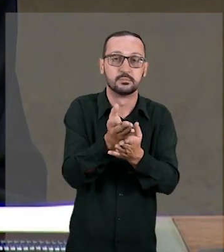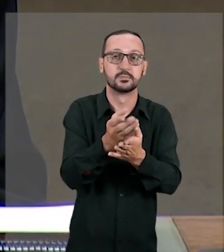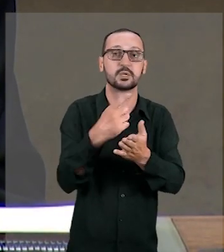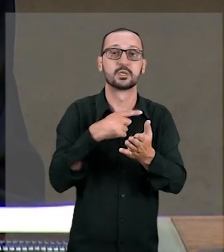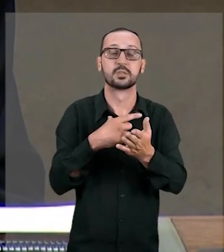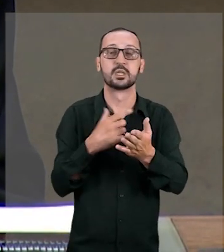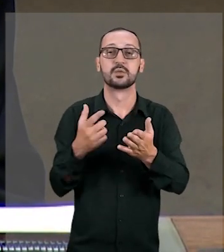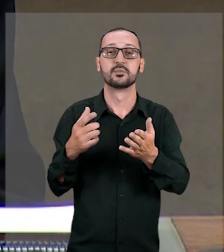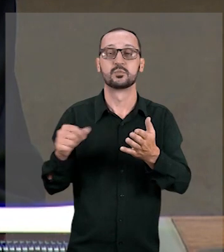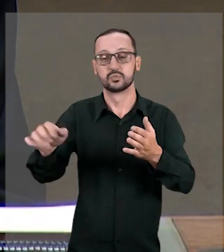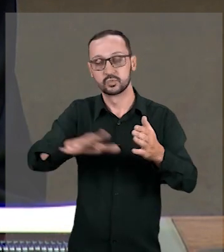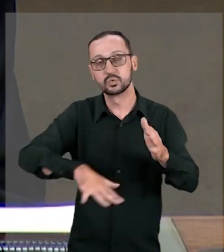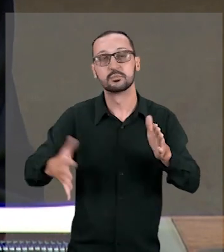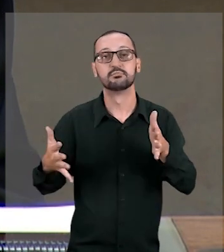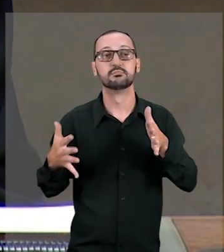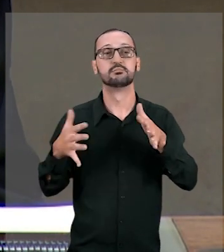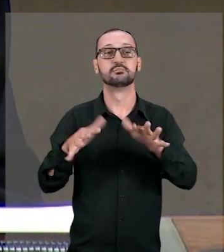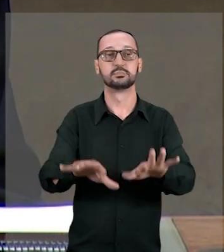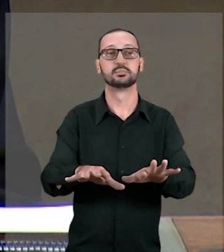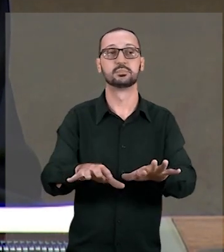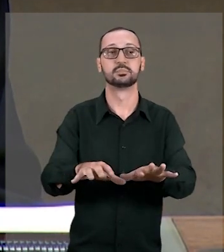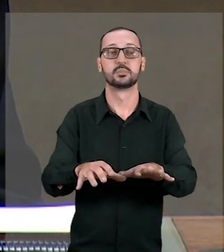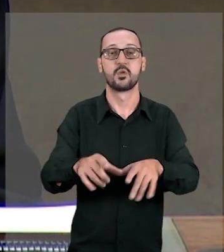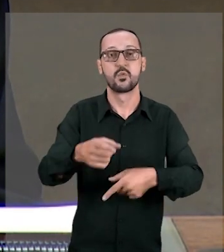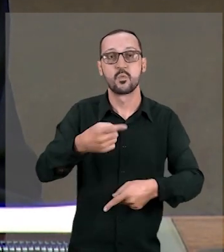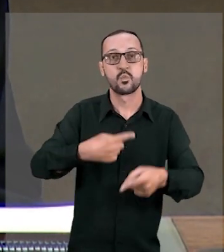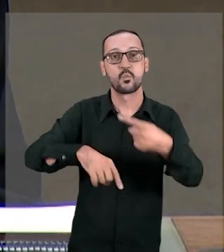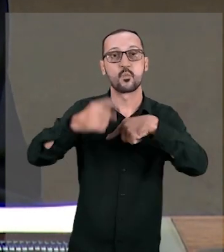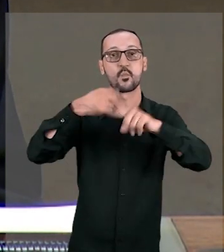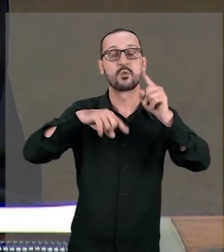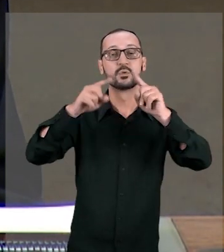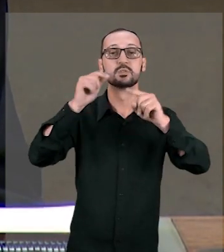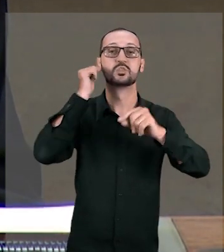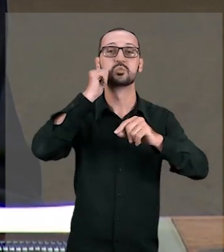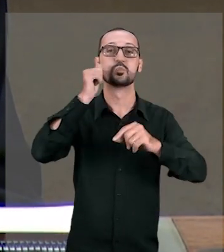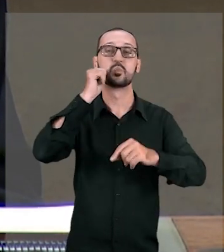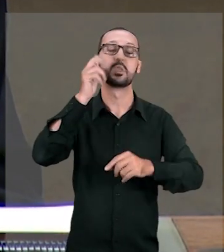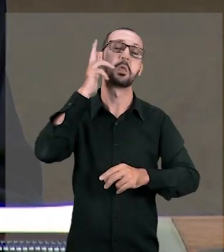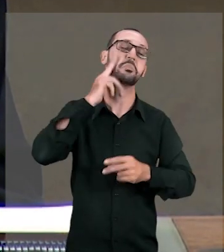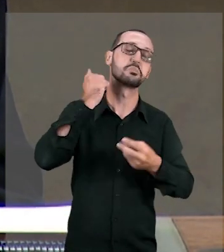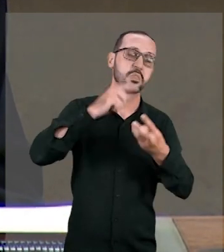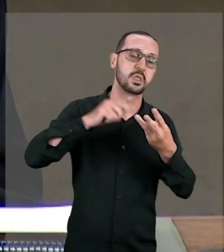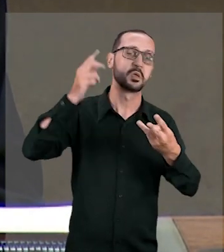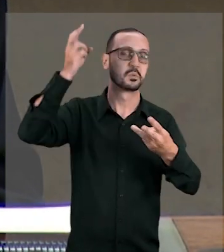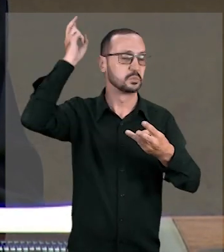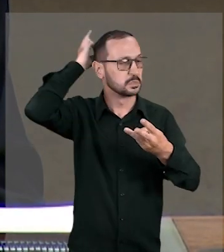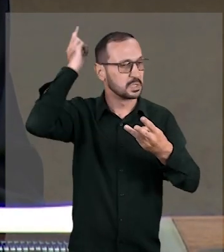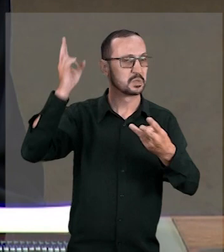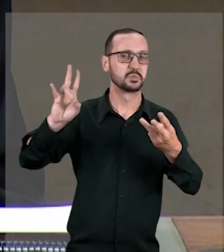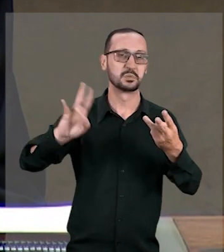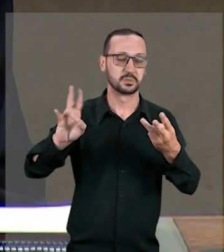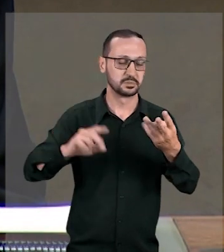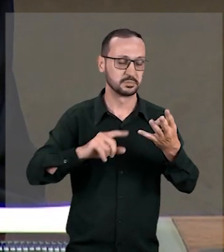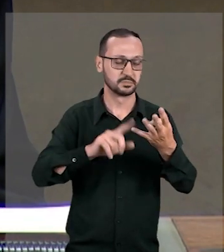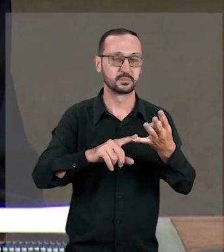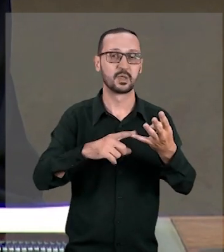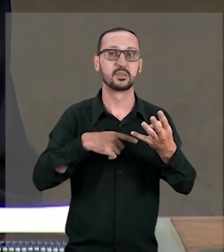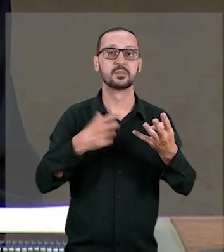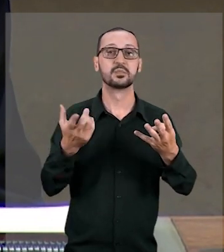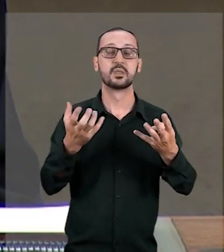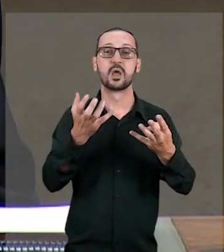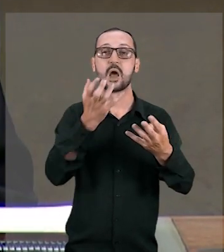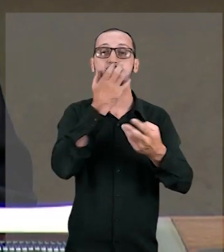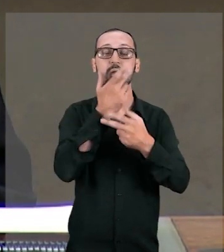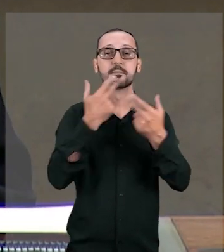expressiva inclusão social e muitos avanços nos direitos fundamentais de mulheres, negros, índios, gays. Até a ética